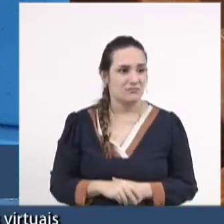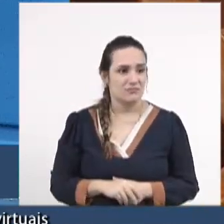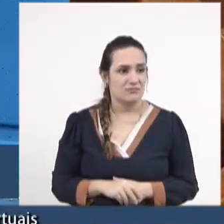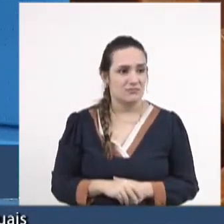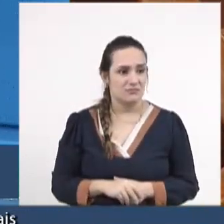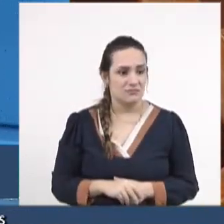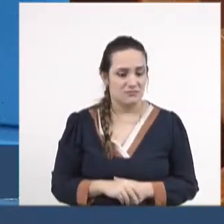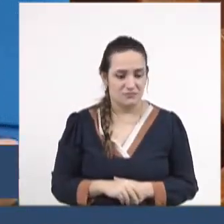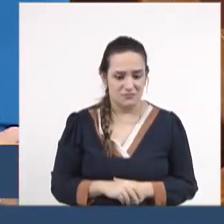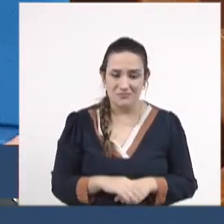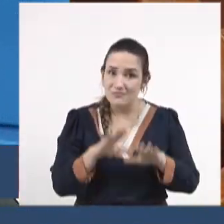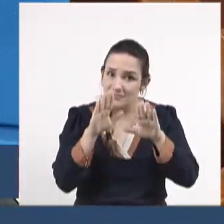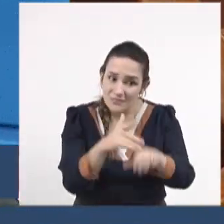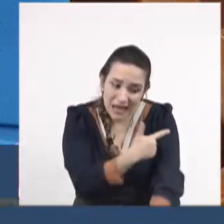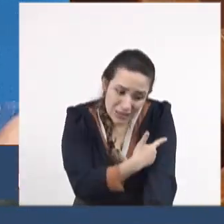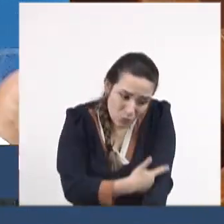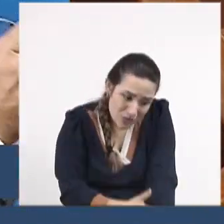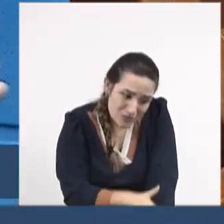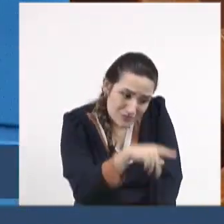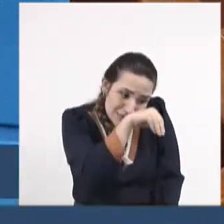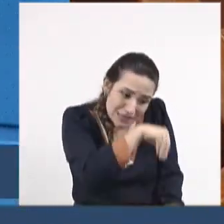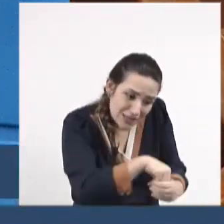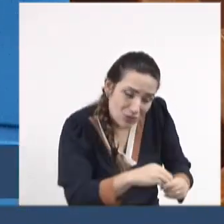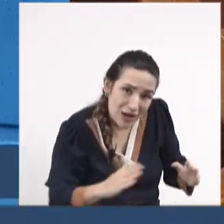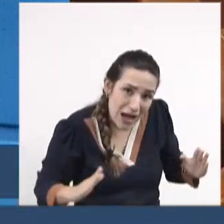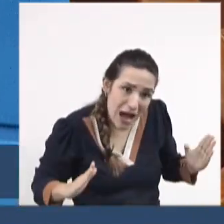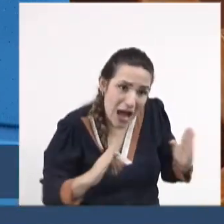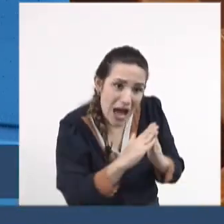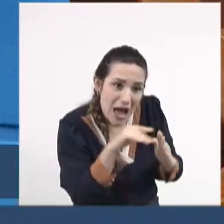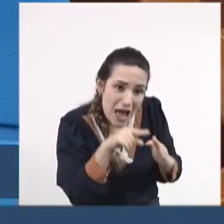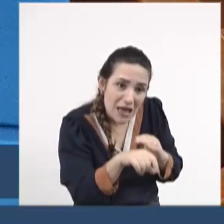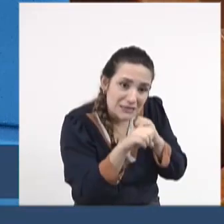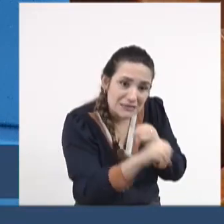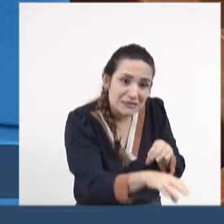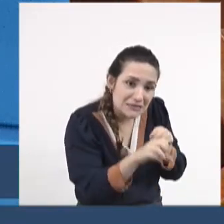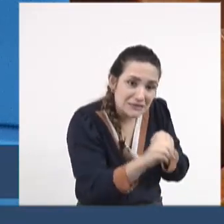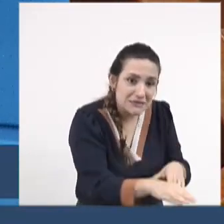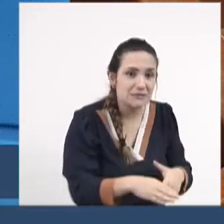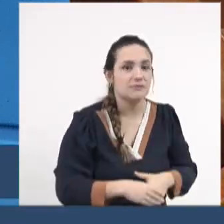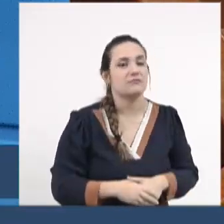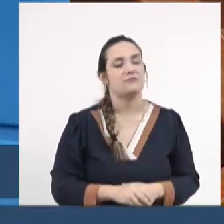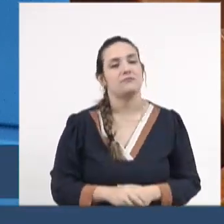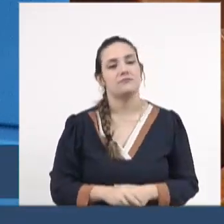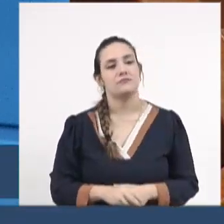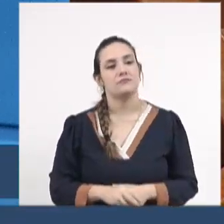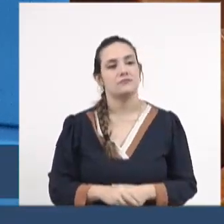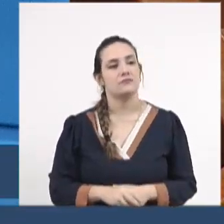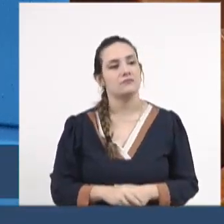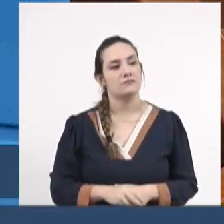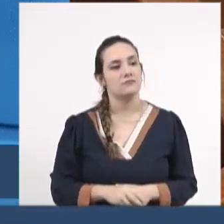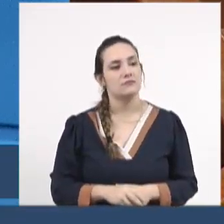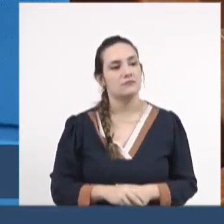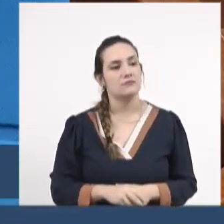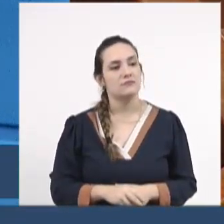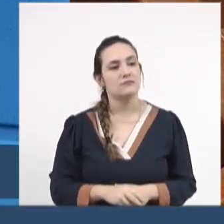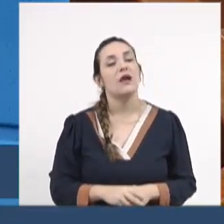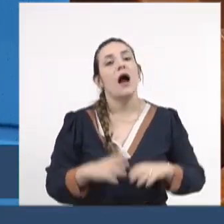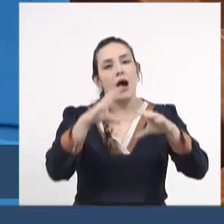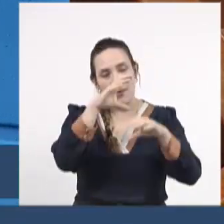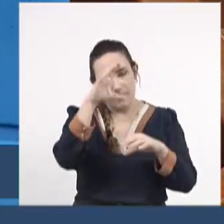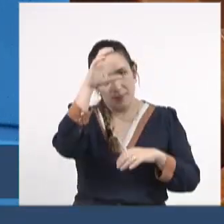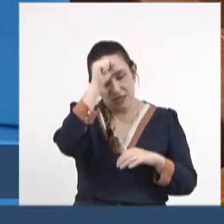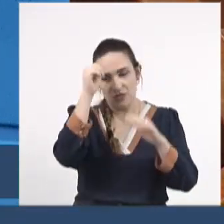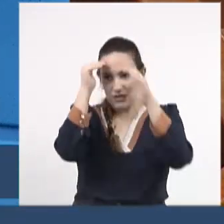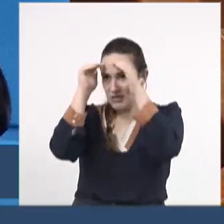que a educação vem de berço. É dentro do lar que a gente recebe essas informações, onde a gente aceita, onde a gente aprende a